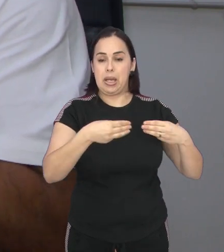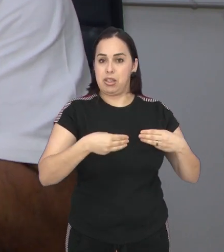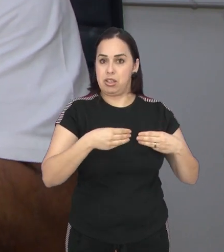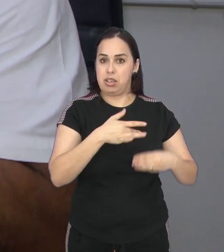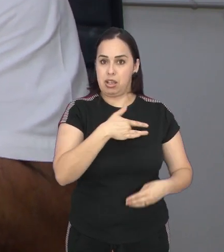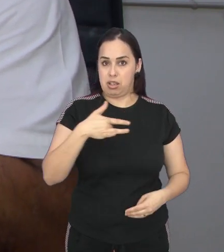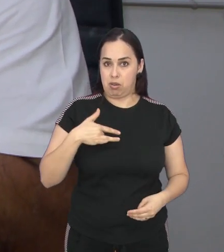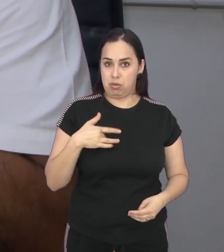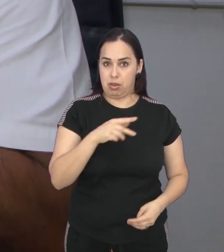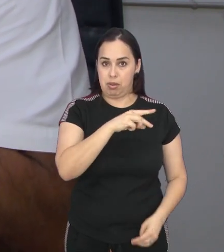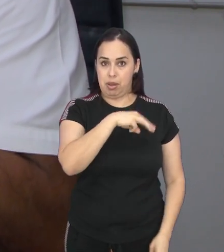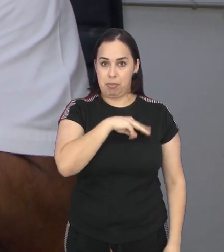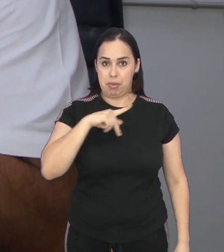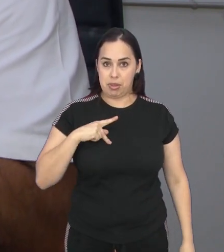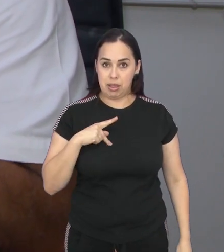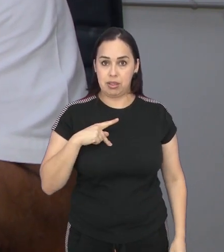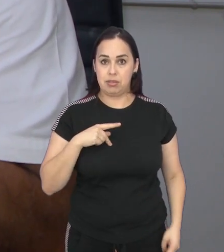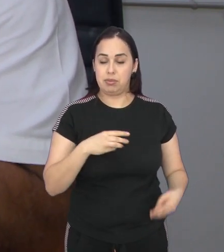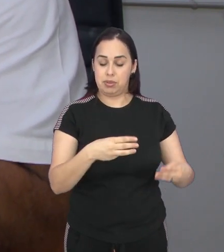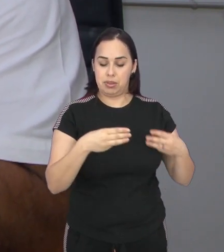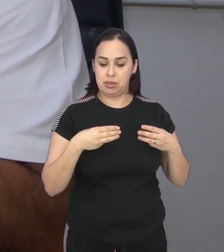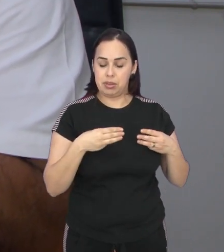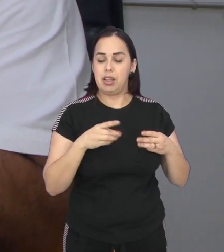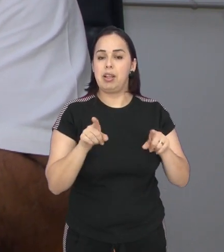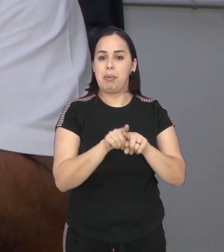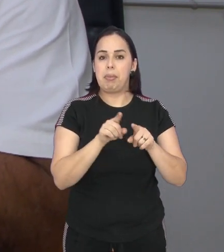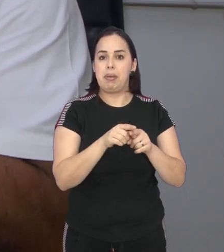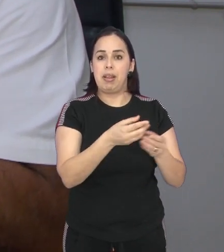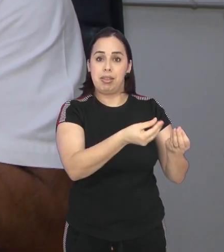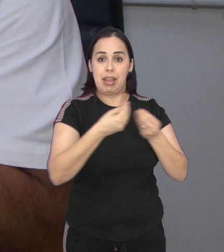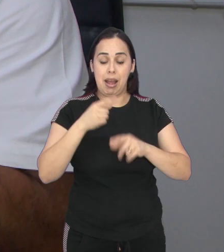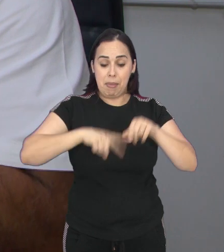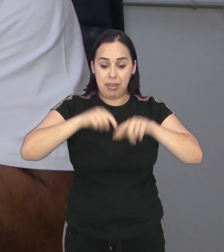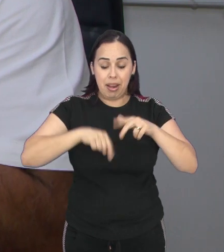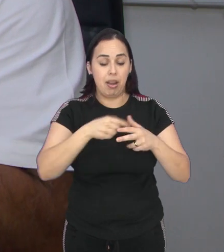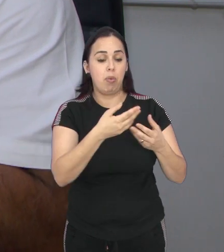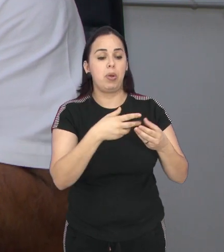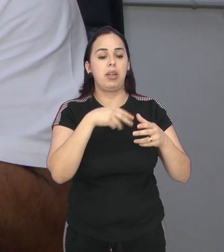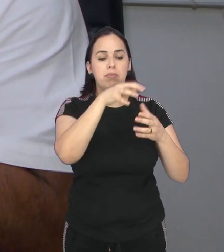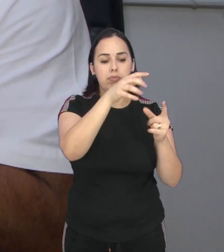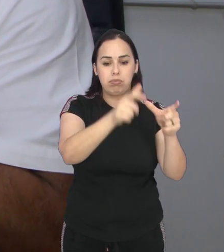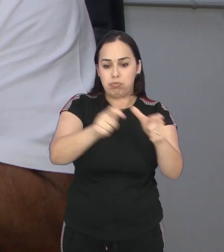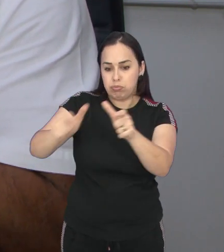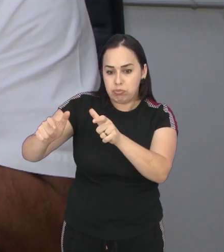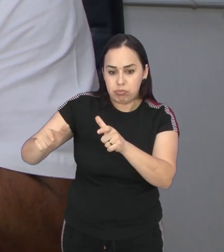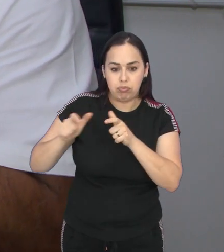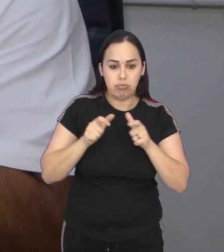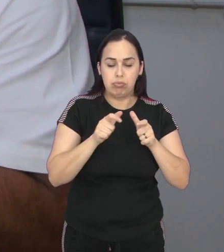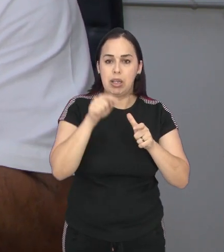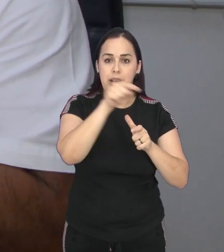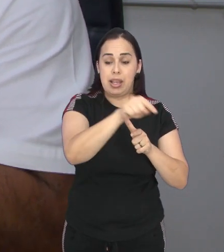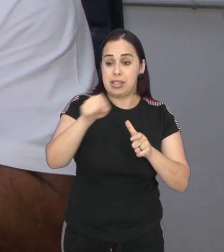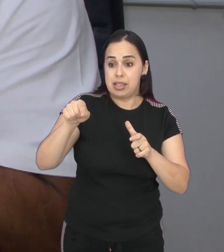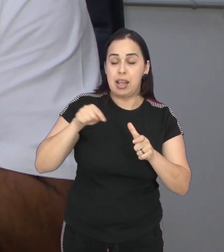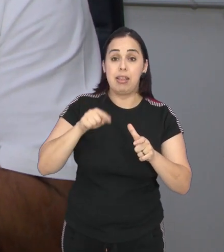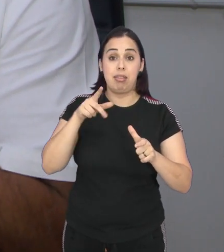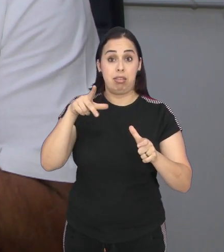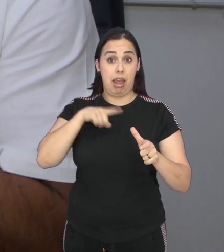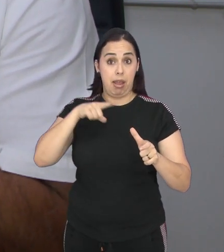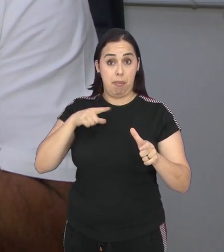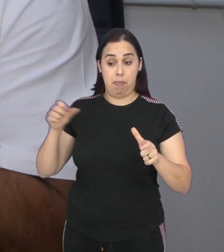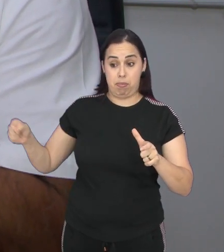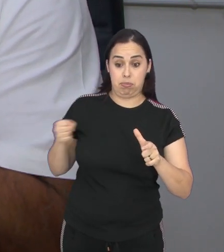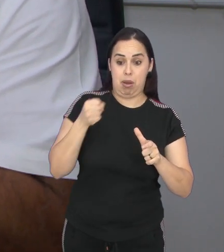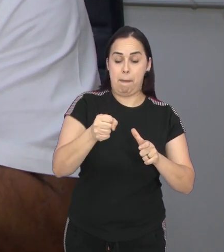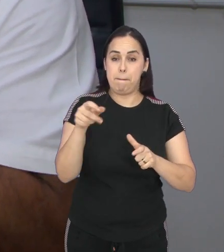Ministério da Saúde envia recurso implanta-se equipamentos públicos em vários locais da cidade que esses